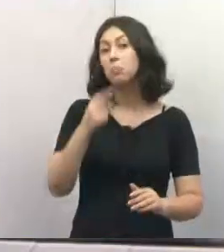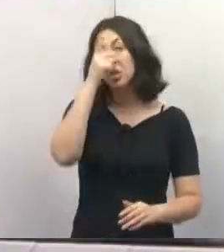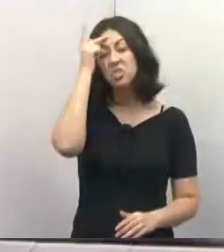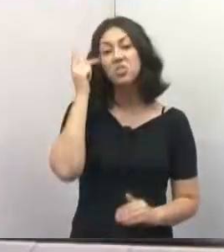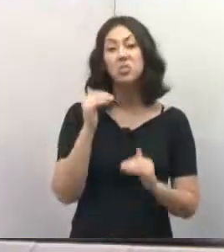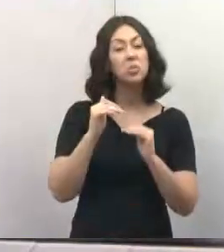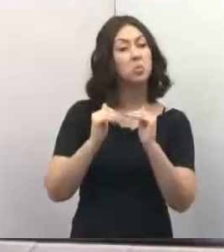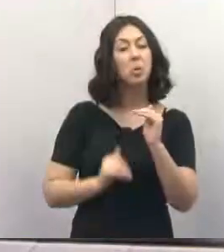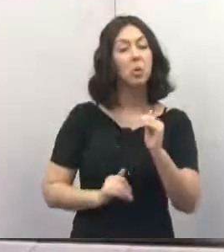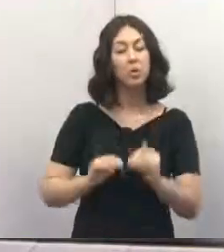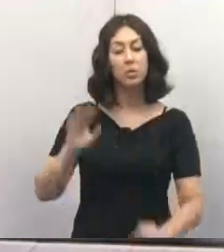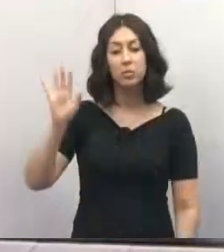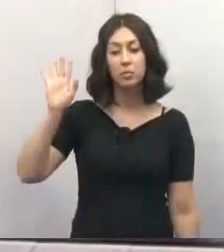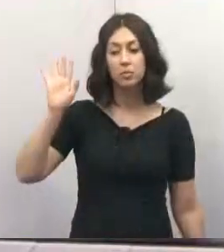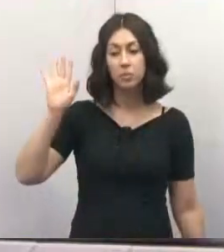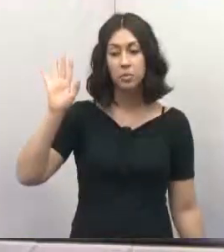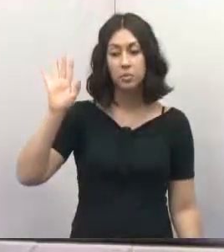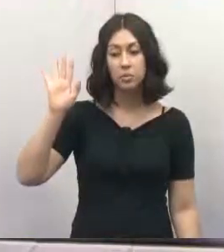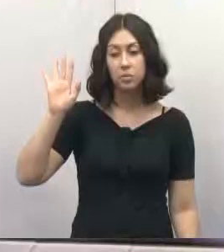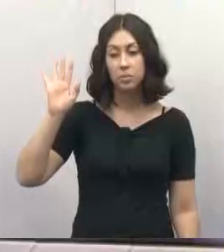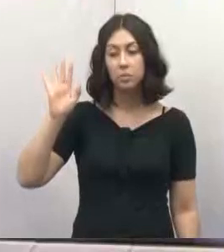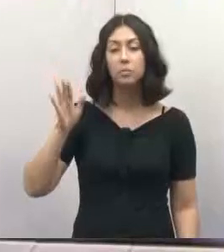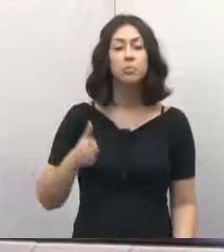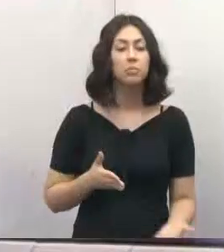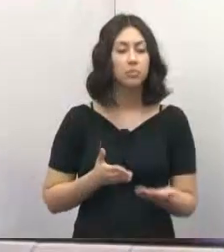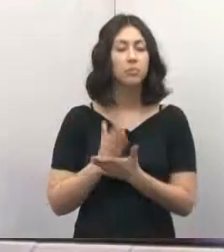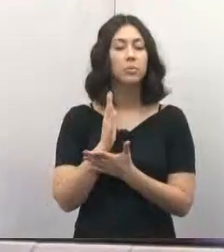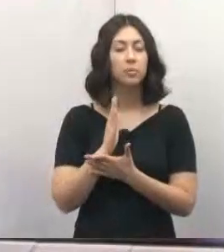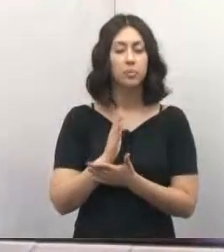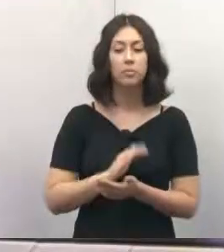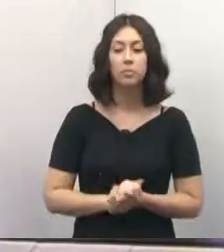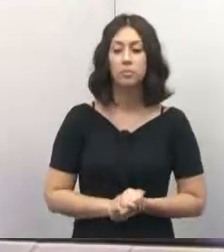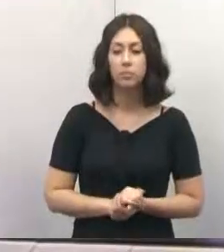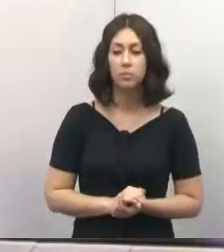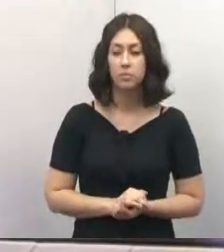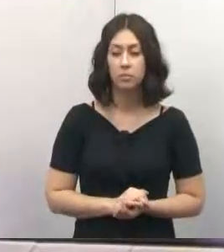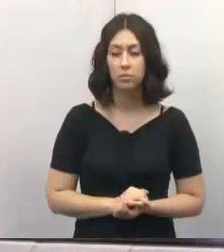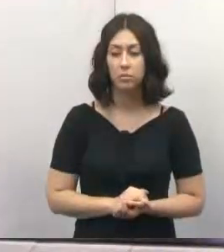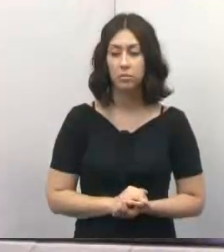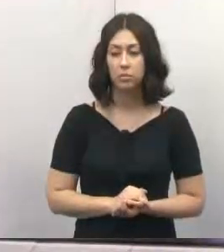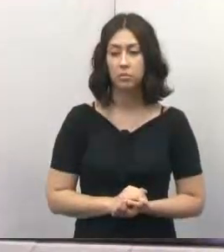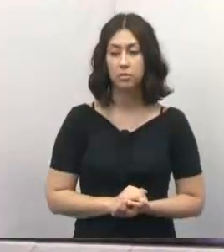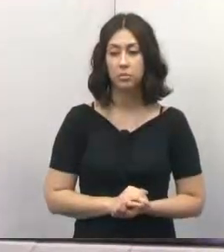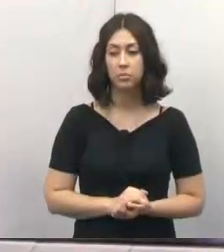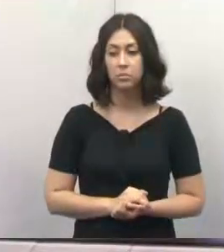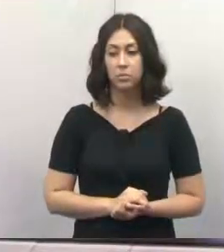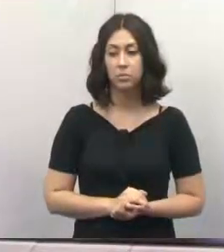por favor, se manifestem levantando os braços. Emenda número 1 aprovada.